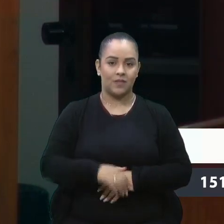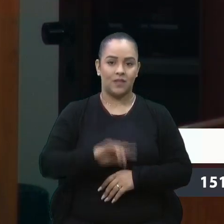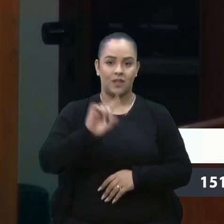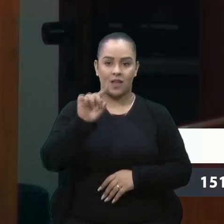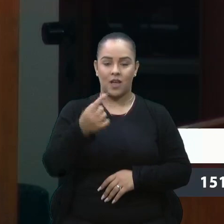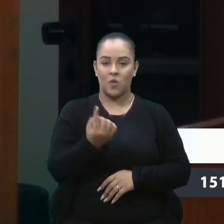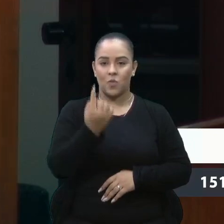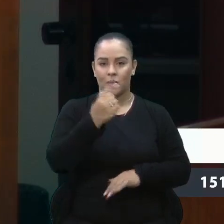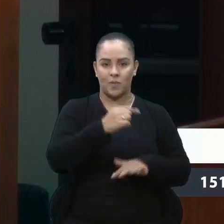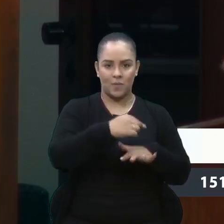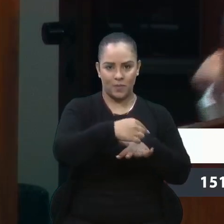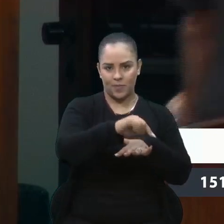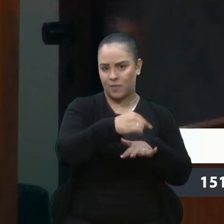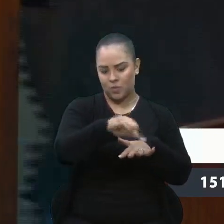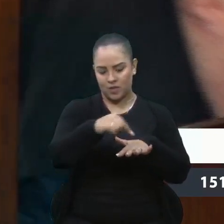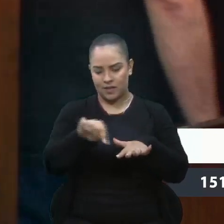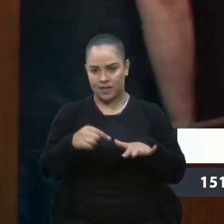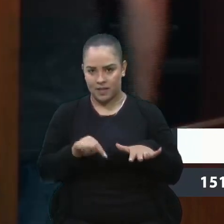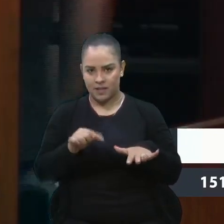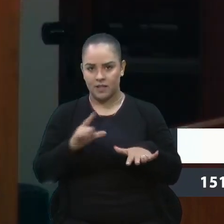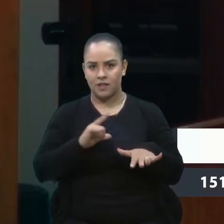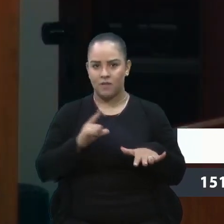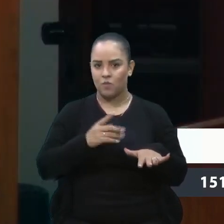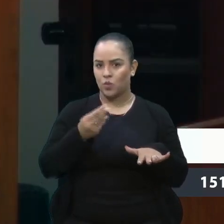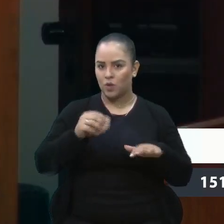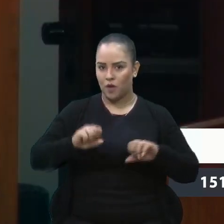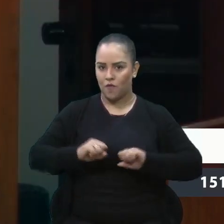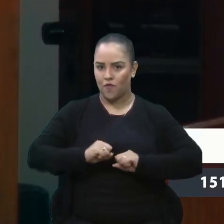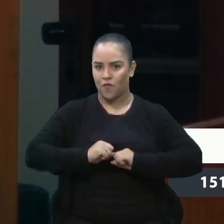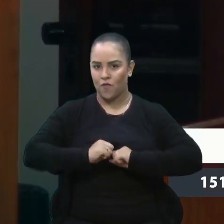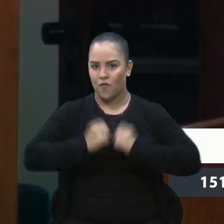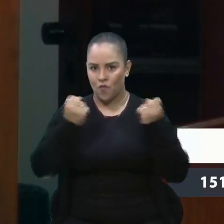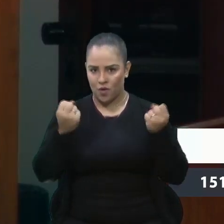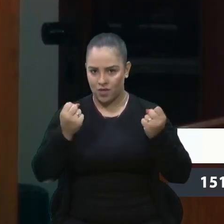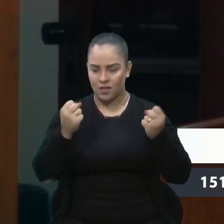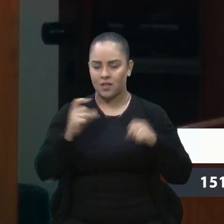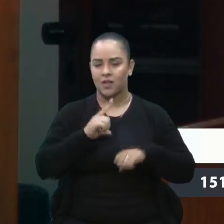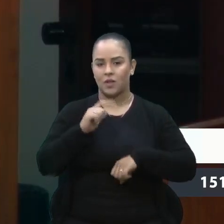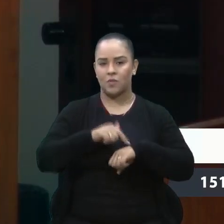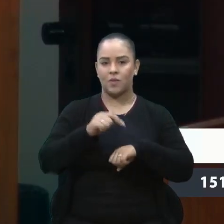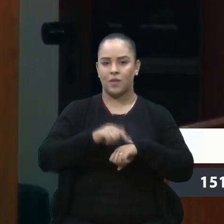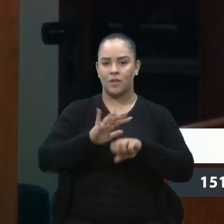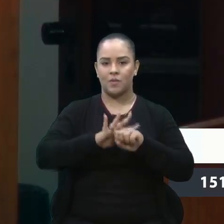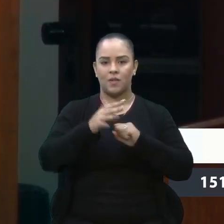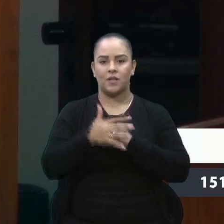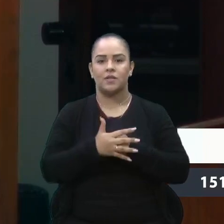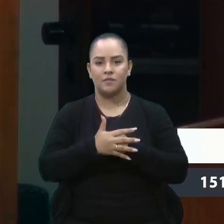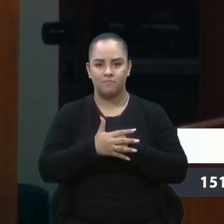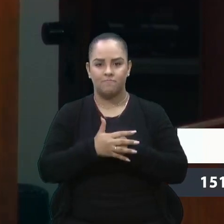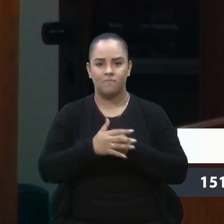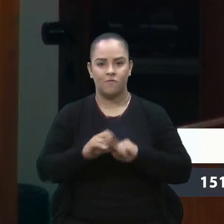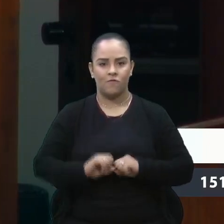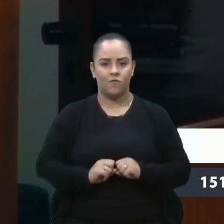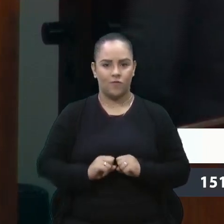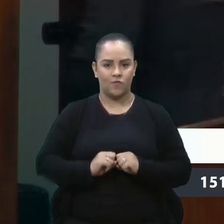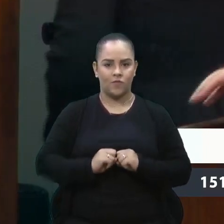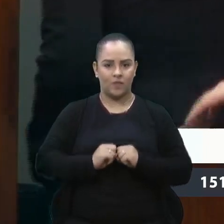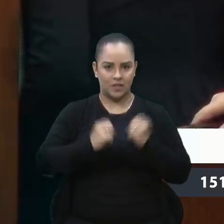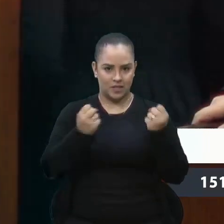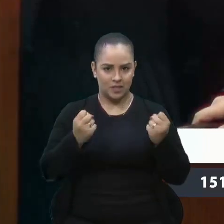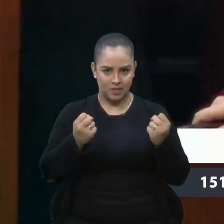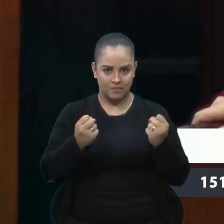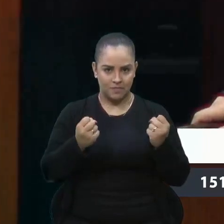modalidades que tem muita força, que ganhou muita força durante o período da pandemia, vem se